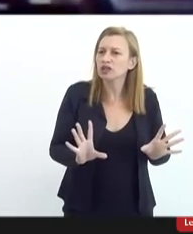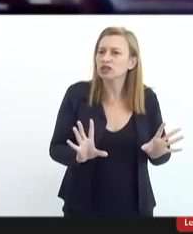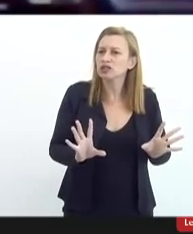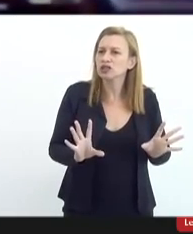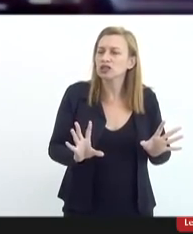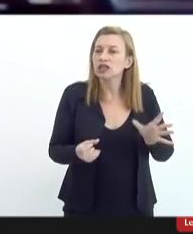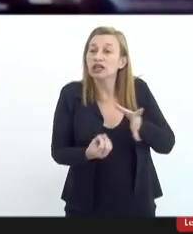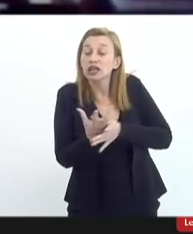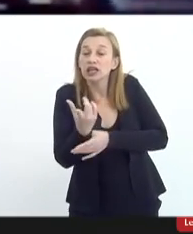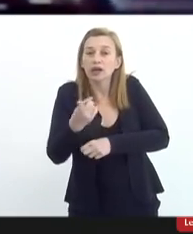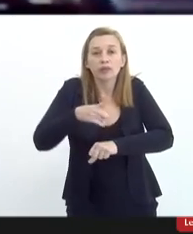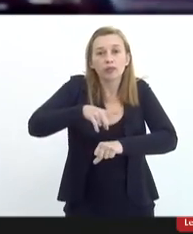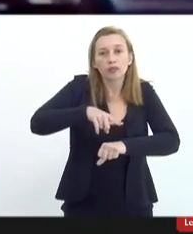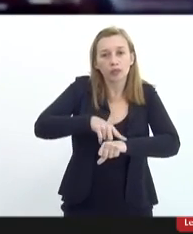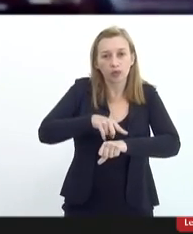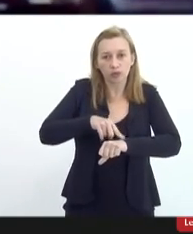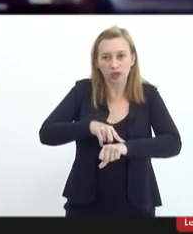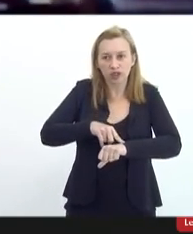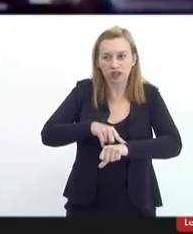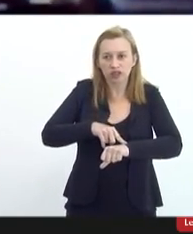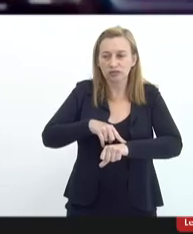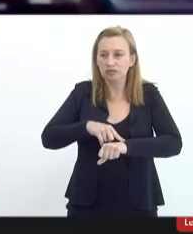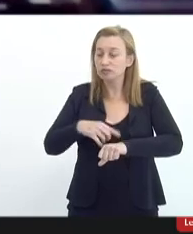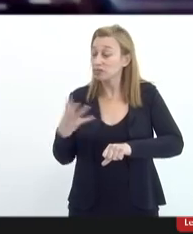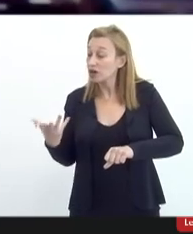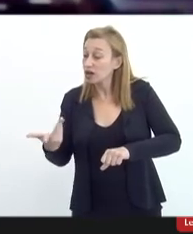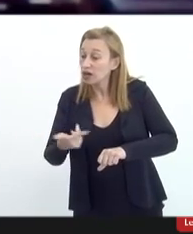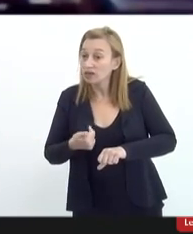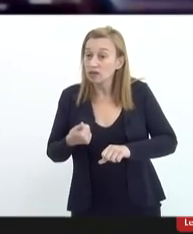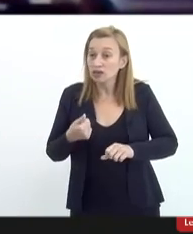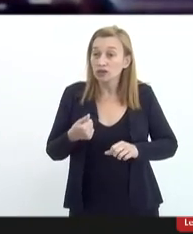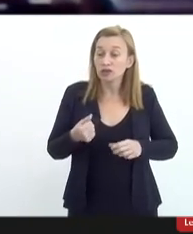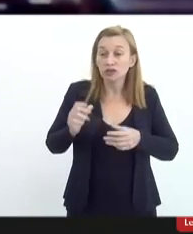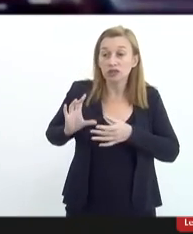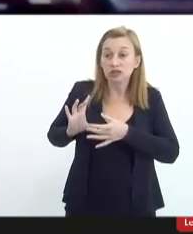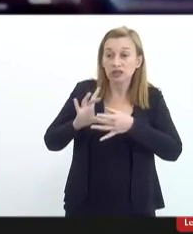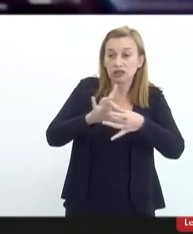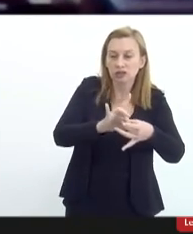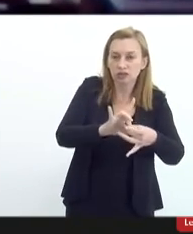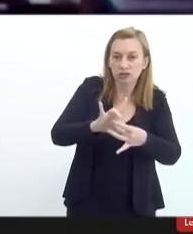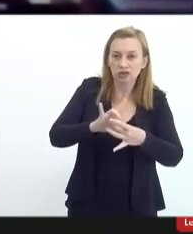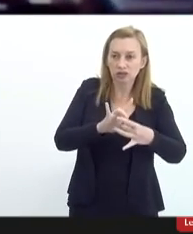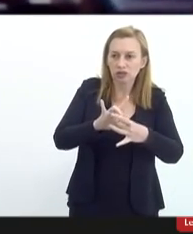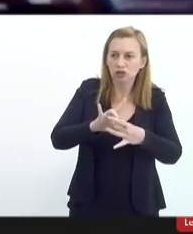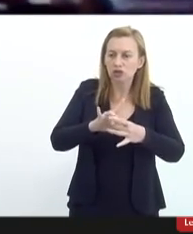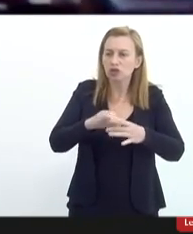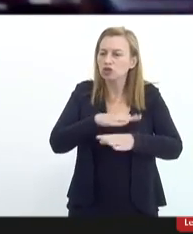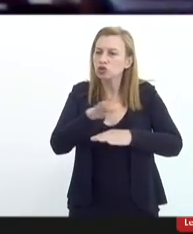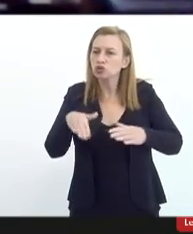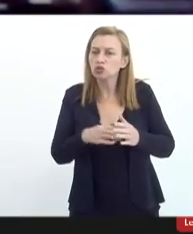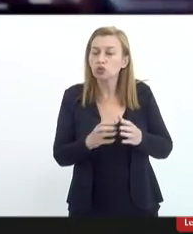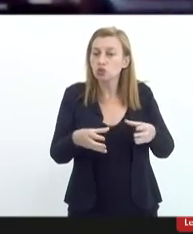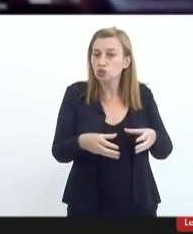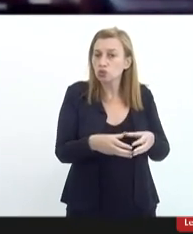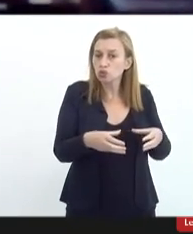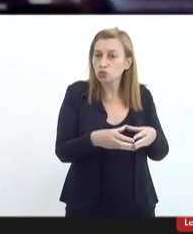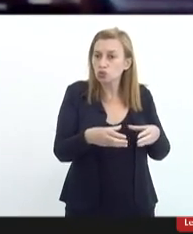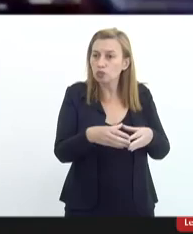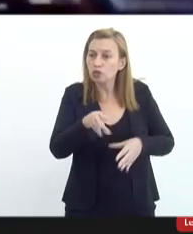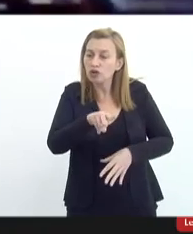criar momentos incríveis de integração de toda aquela comunidade que